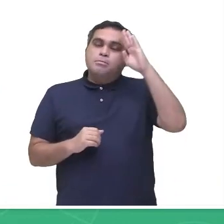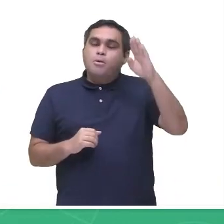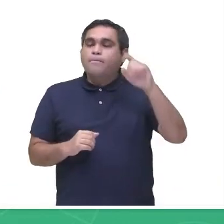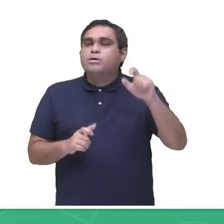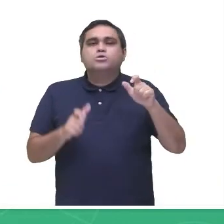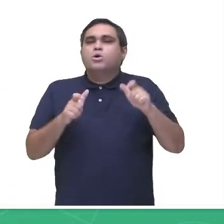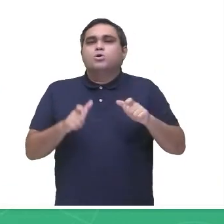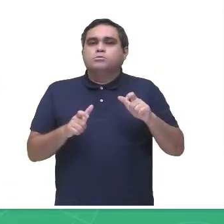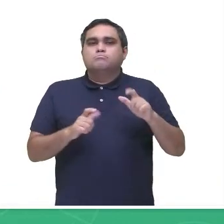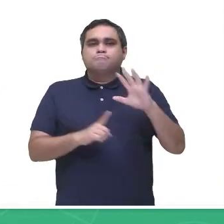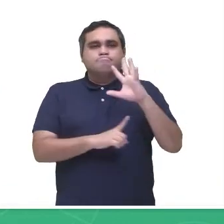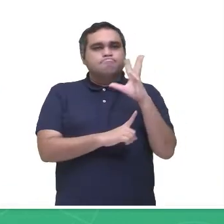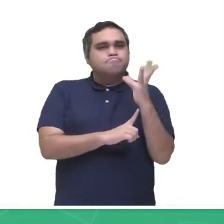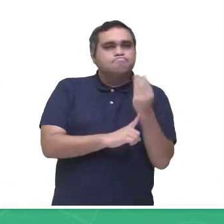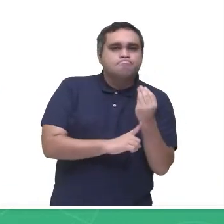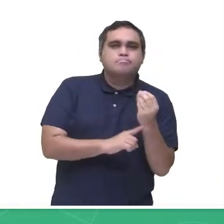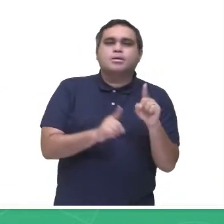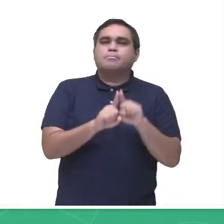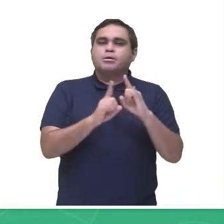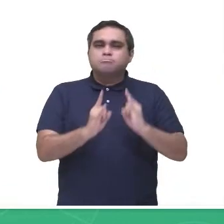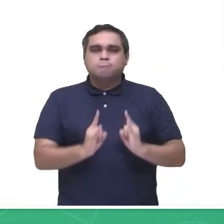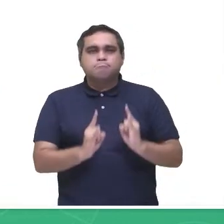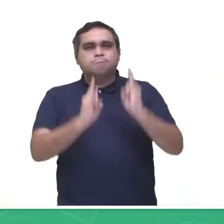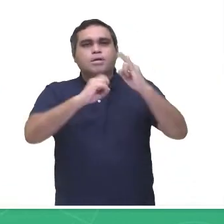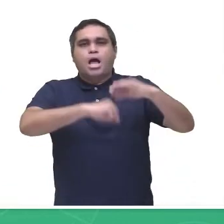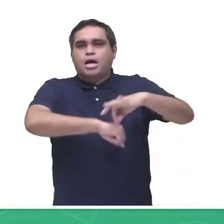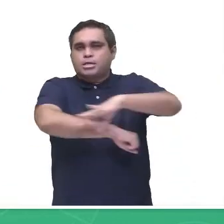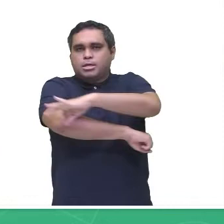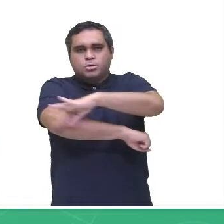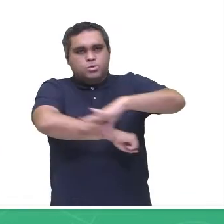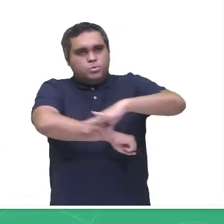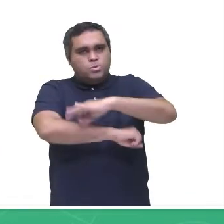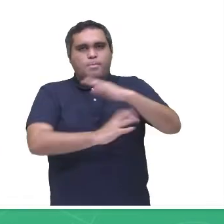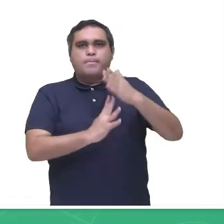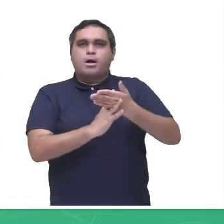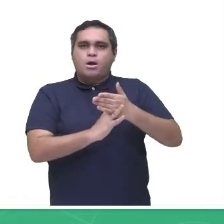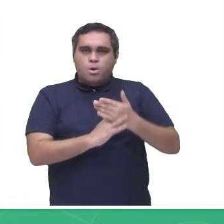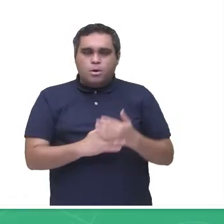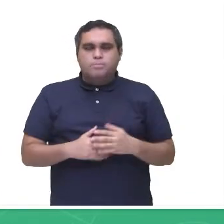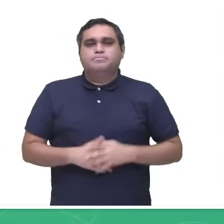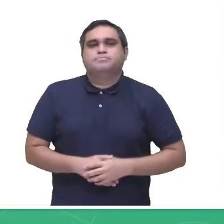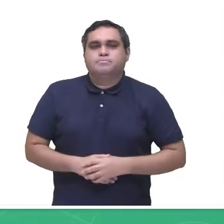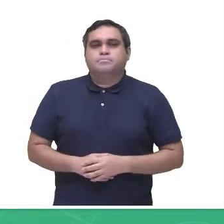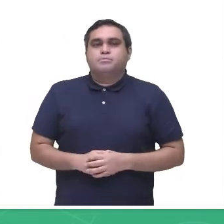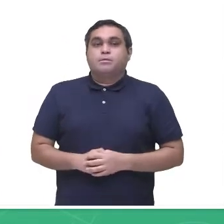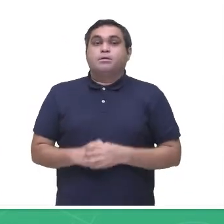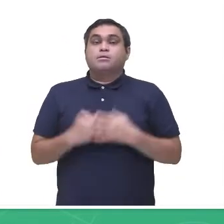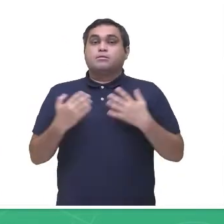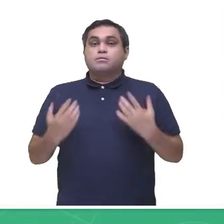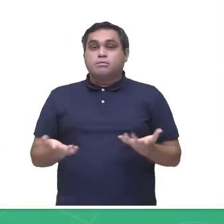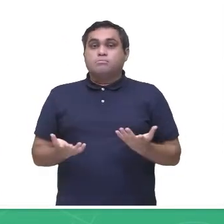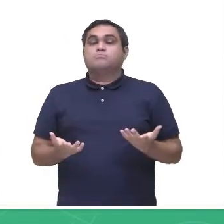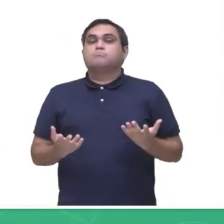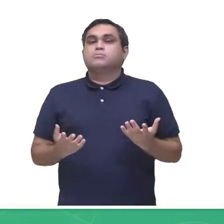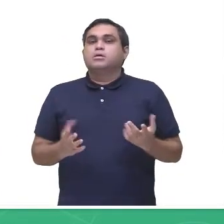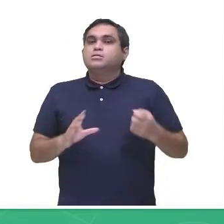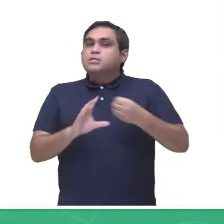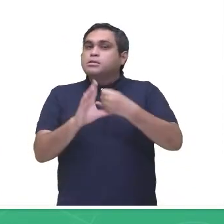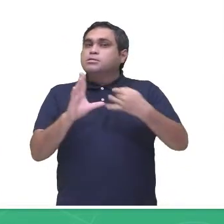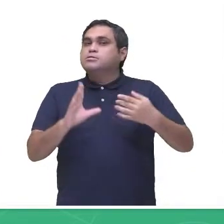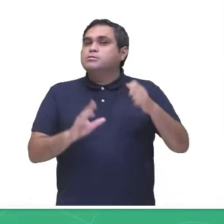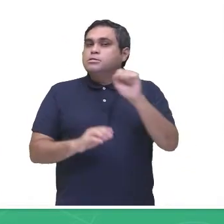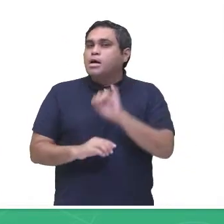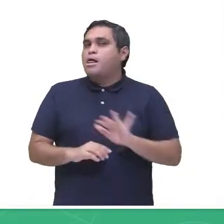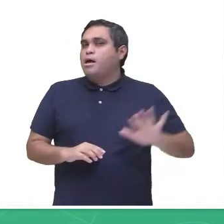arquitetura barroca e da escultura também. Continuando o nosso conteúdo, vamos lá? Então, as características gerais